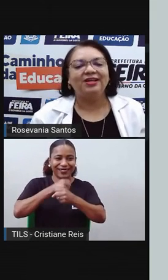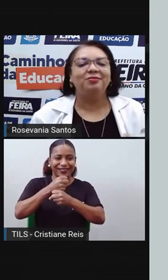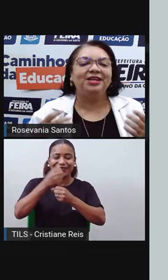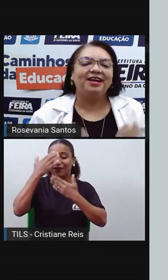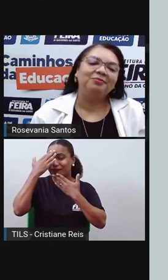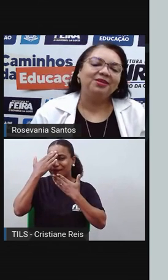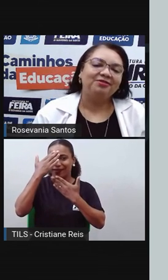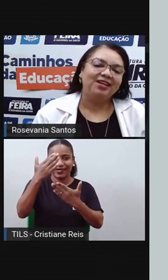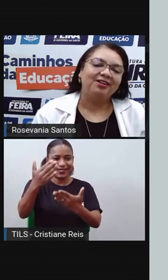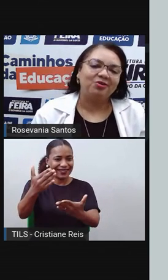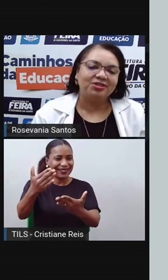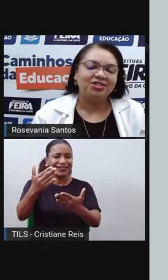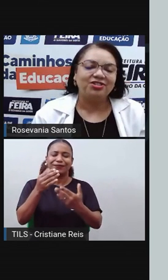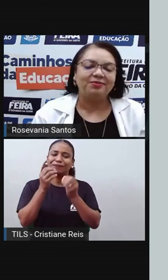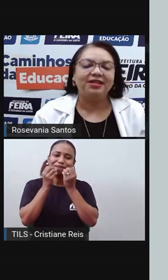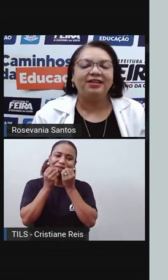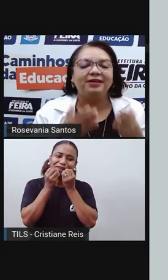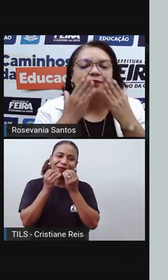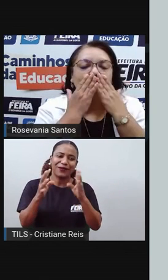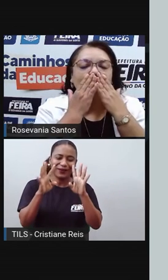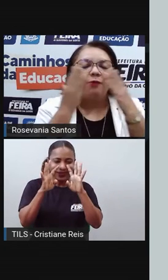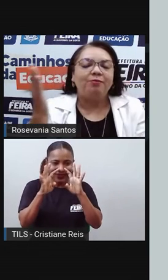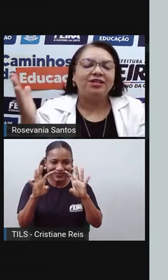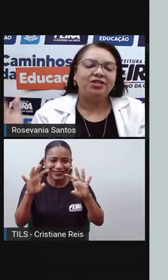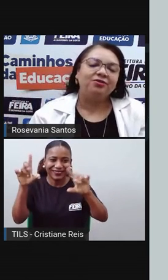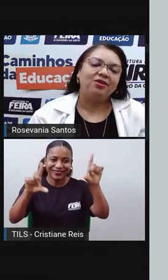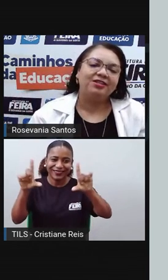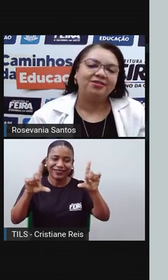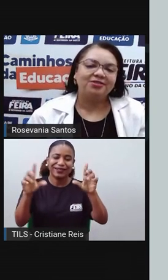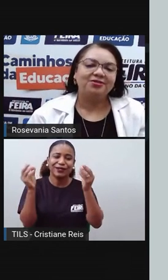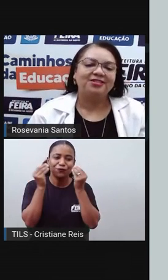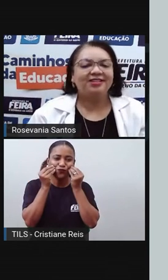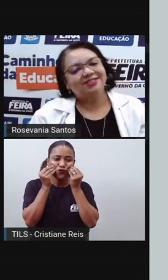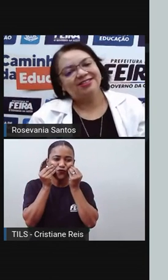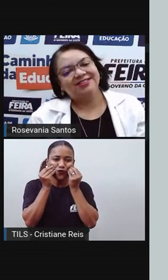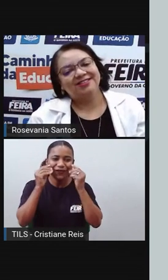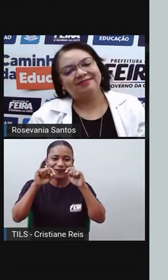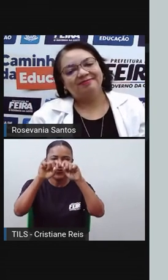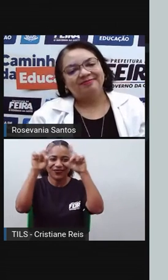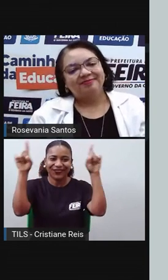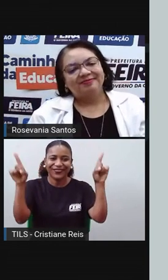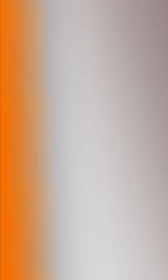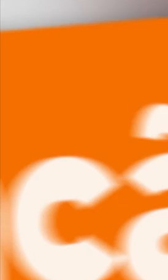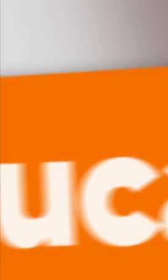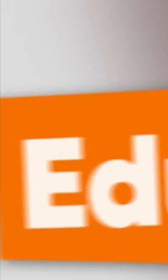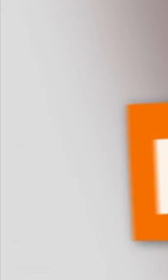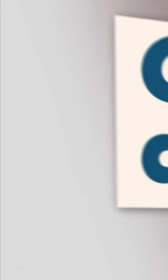tudo, né? Obrigada por ter ficado com a gente também aqui. Um beijão no coração de vocês, gente.